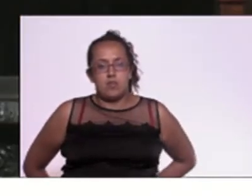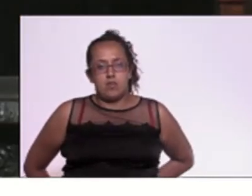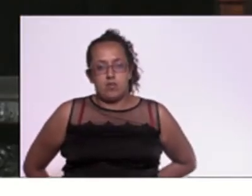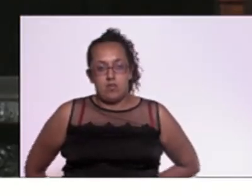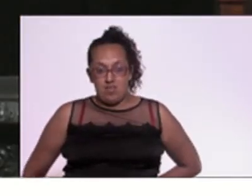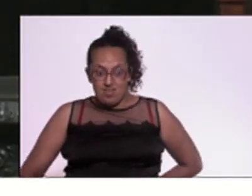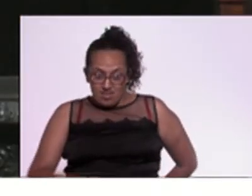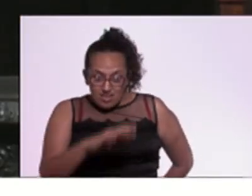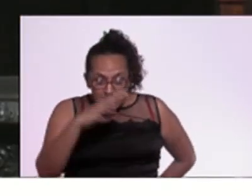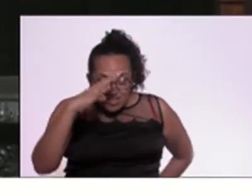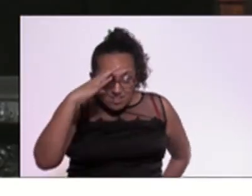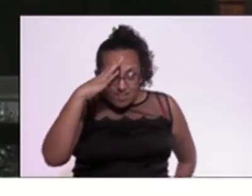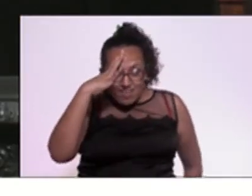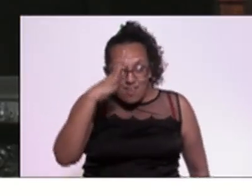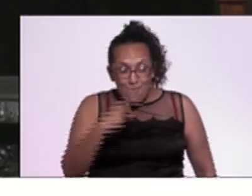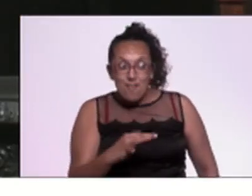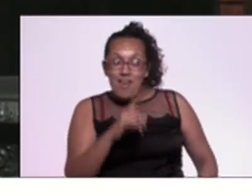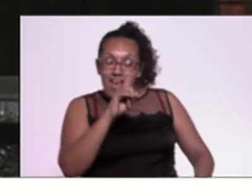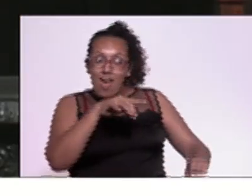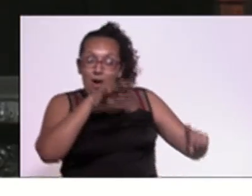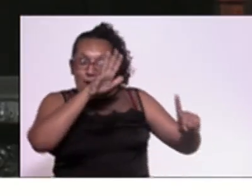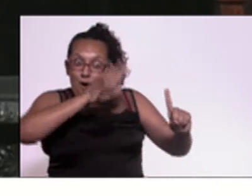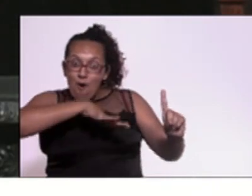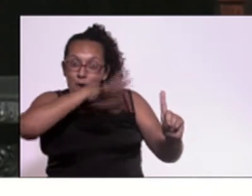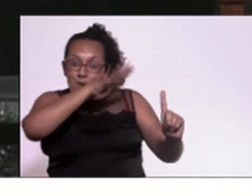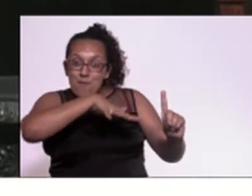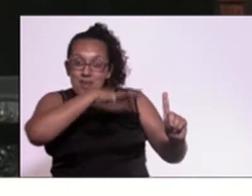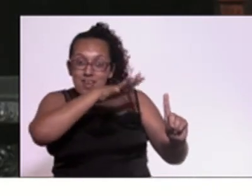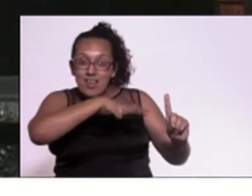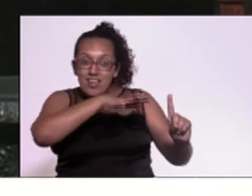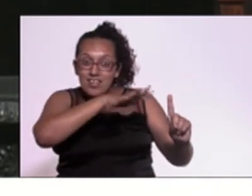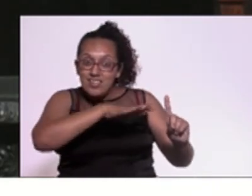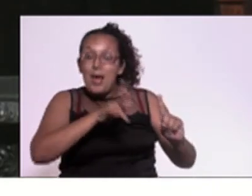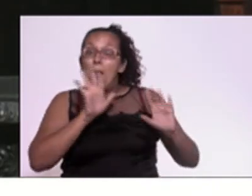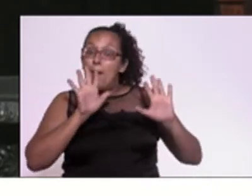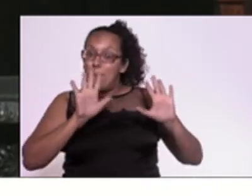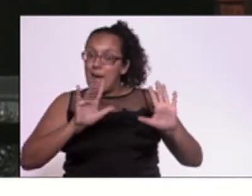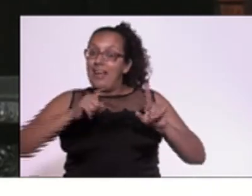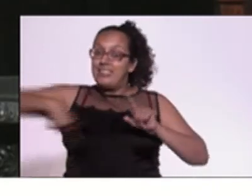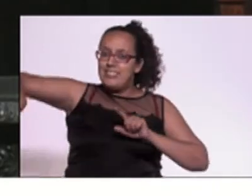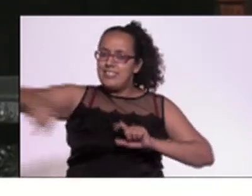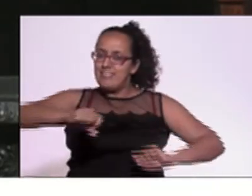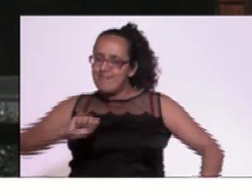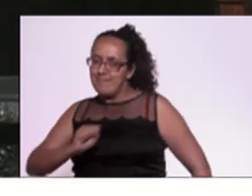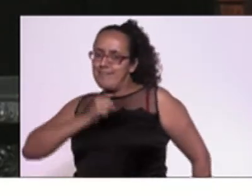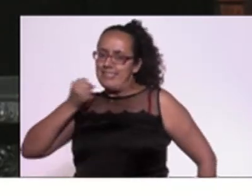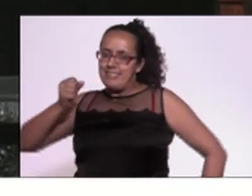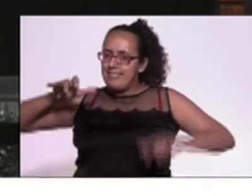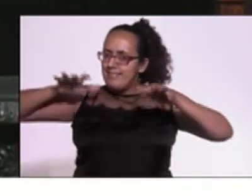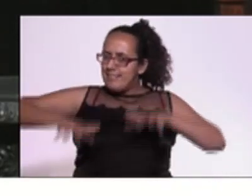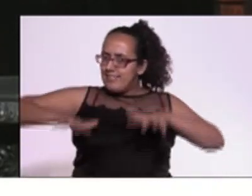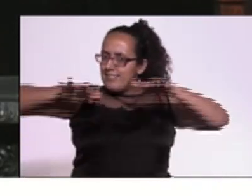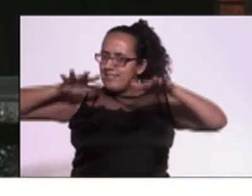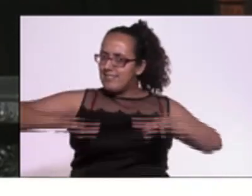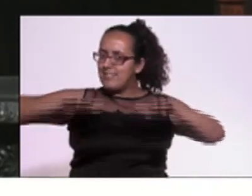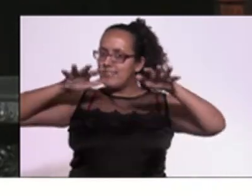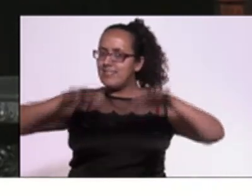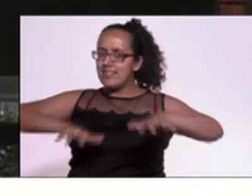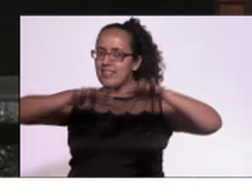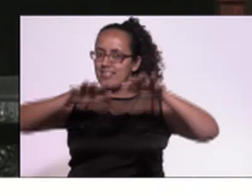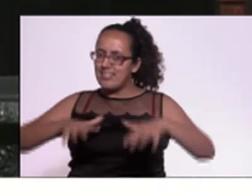aqui presentes. Feliz de ver o amigo aqui sendo homenageado hoje. Gostaria de